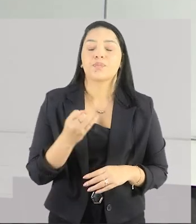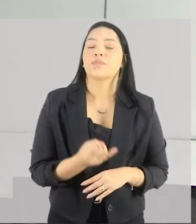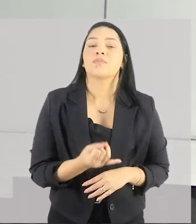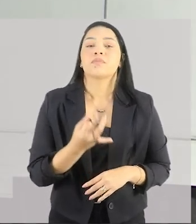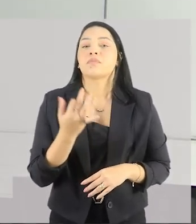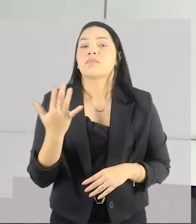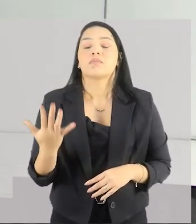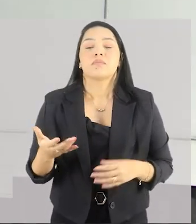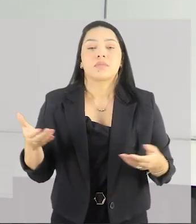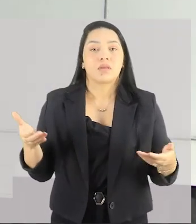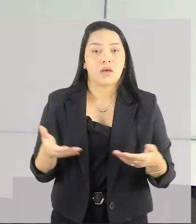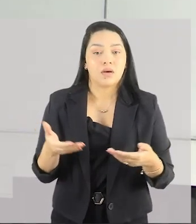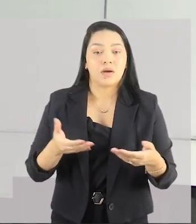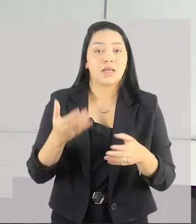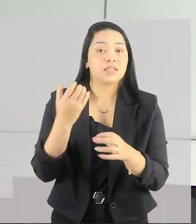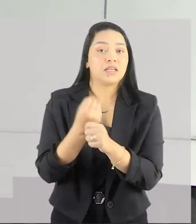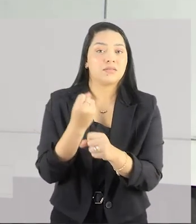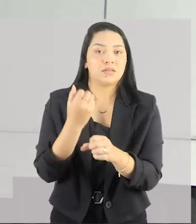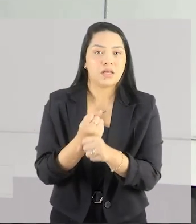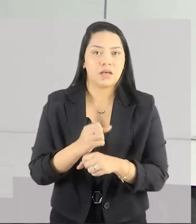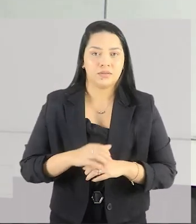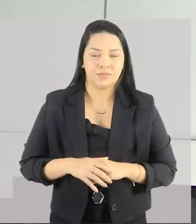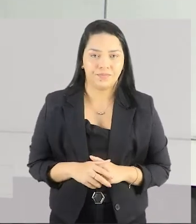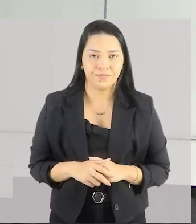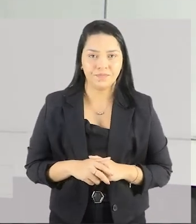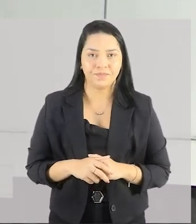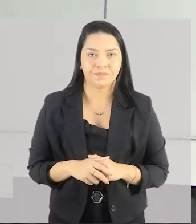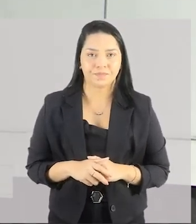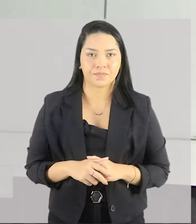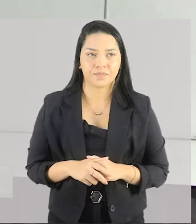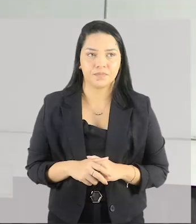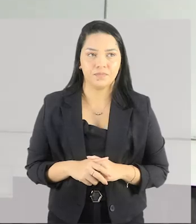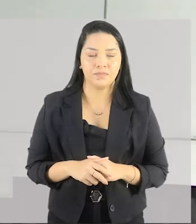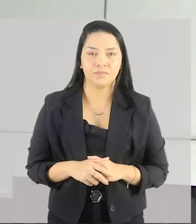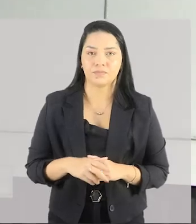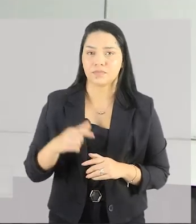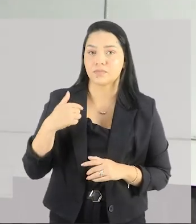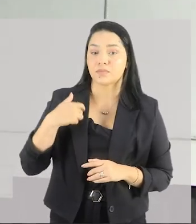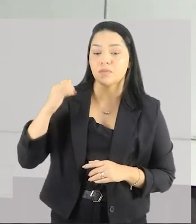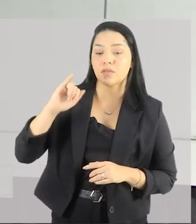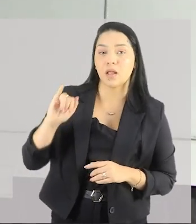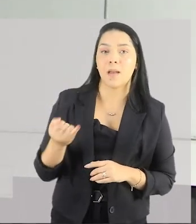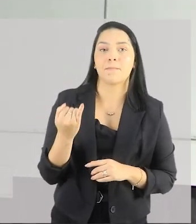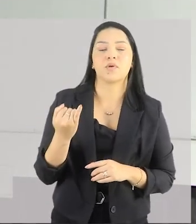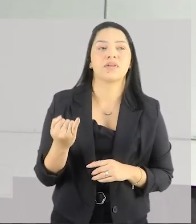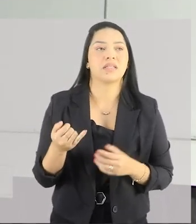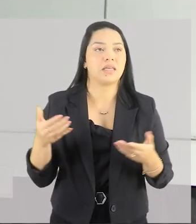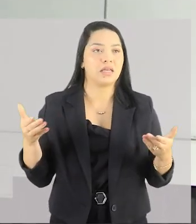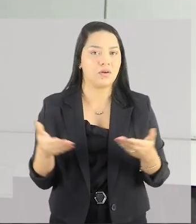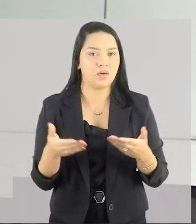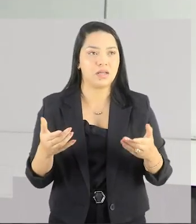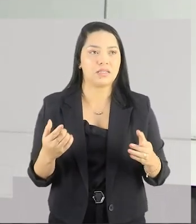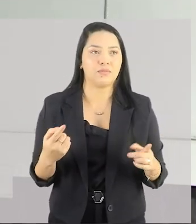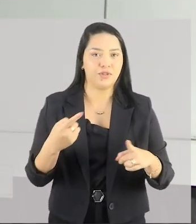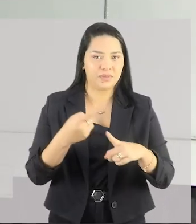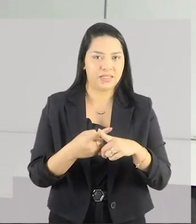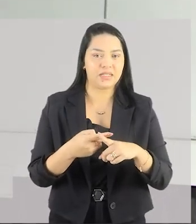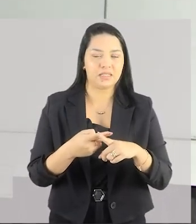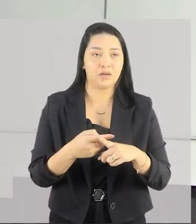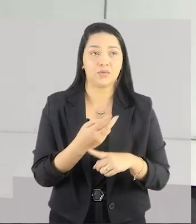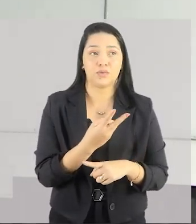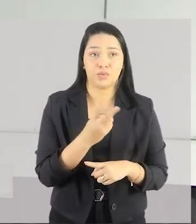que vai dar agora esse resultado? Bem aqui, pessoal, tá? Eu vou aproveitar e fazer logo essa multiplicação